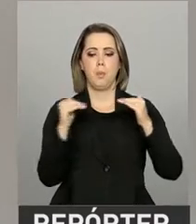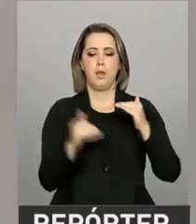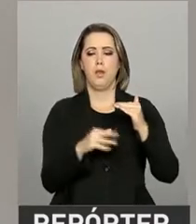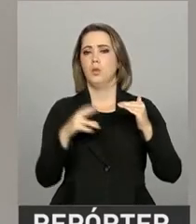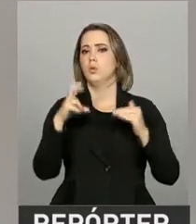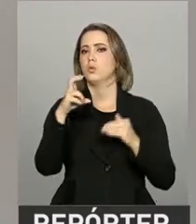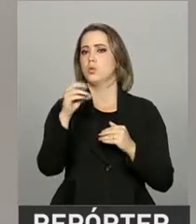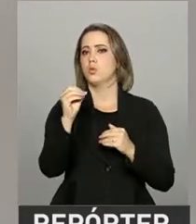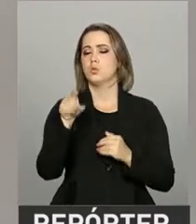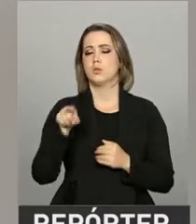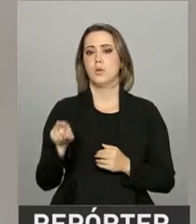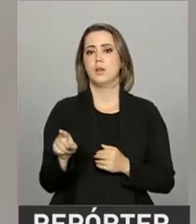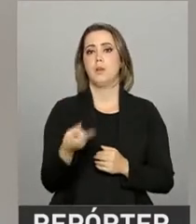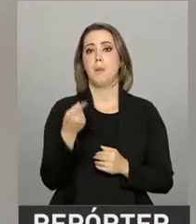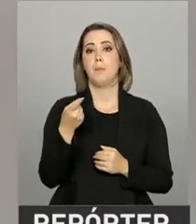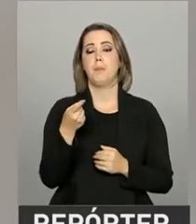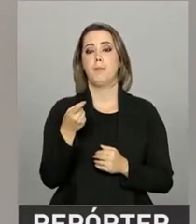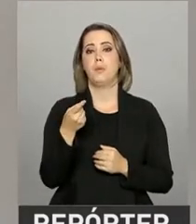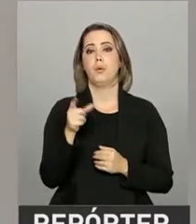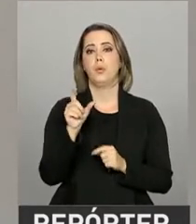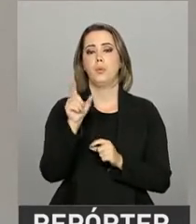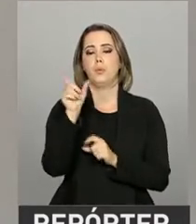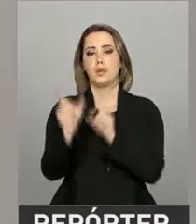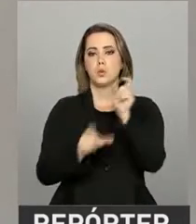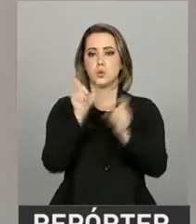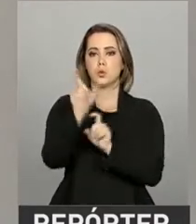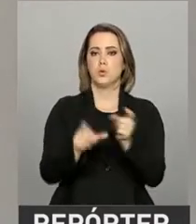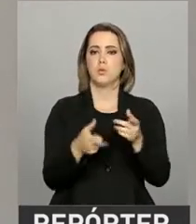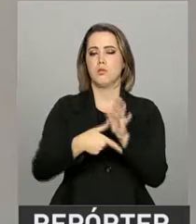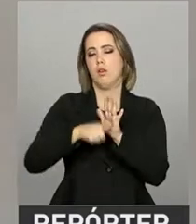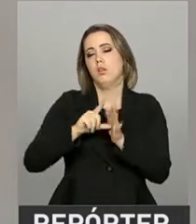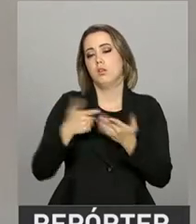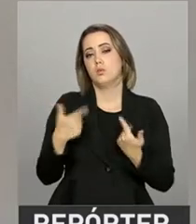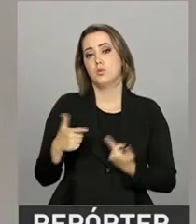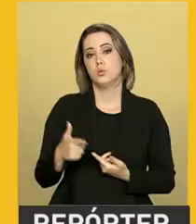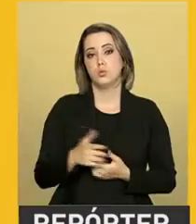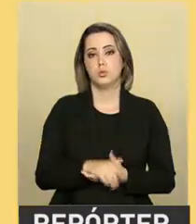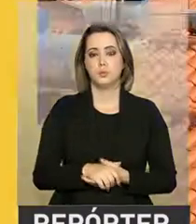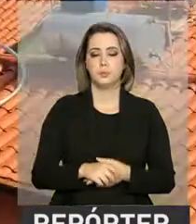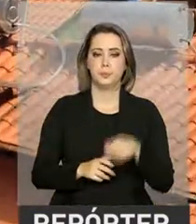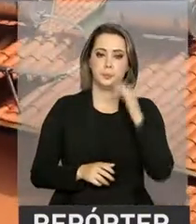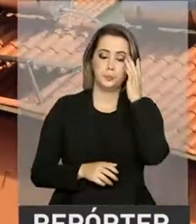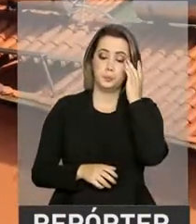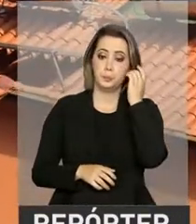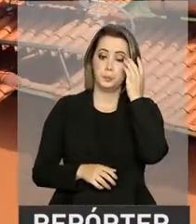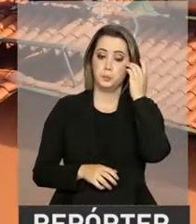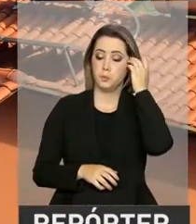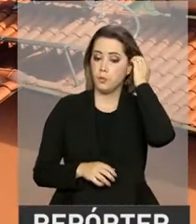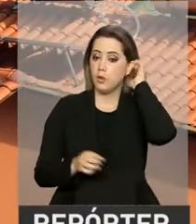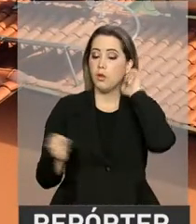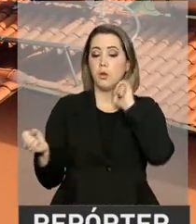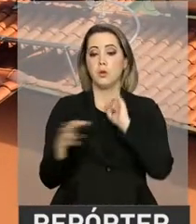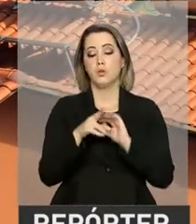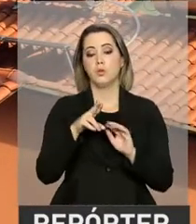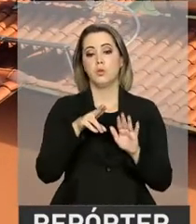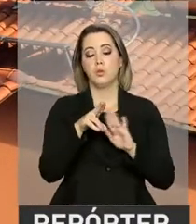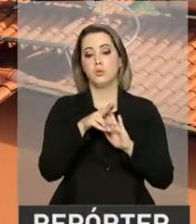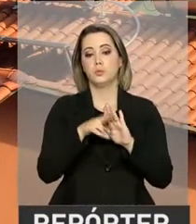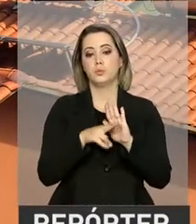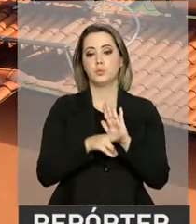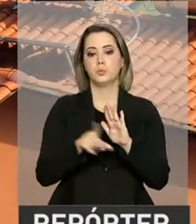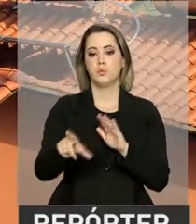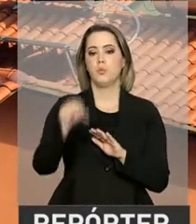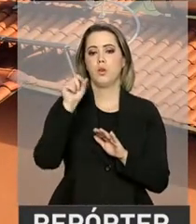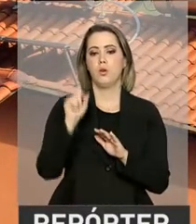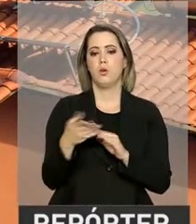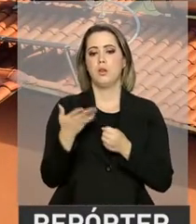mil habitantes, que não eram atendidos por essa modalidade do programa. Entre as mudanças estão novos critérios de seleção para a